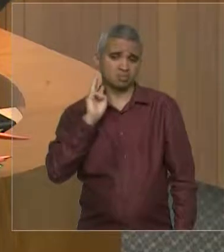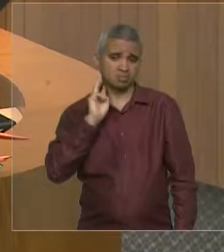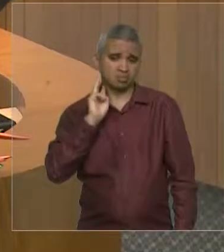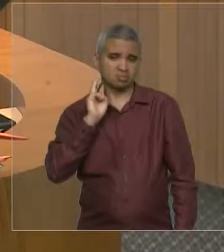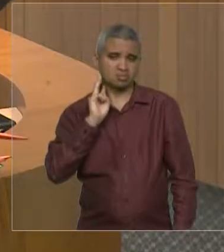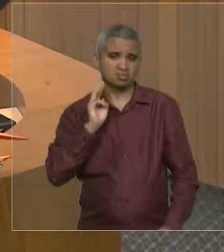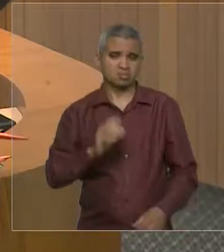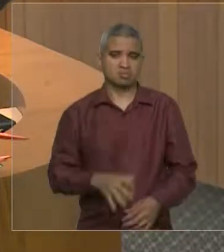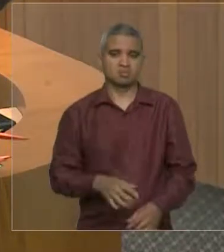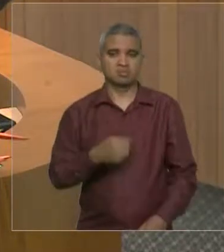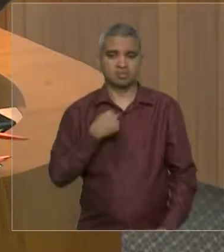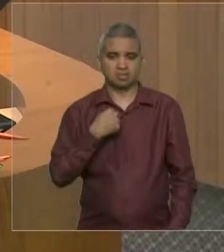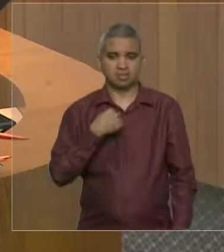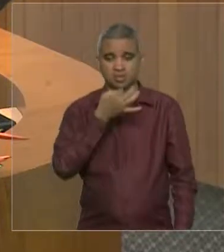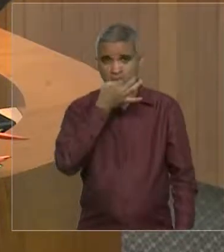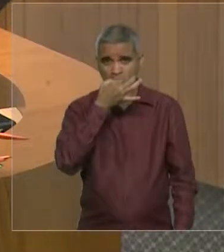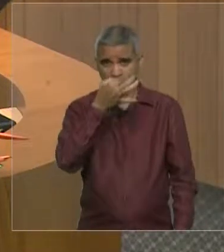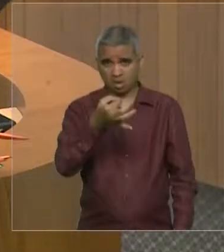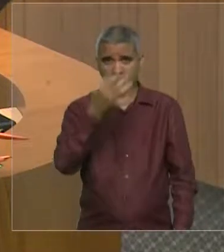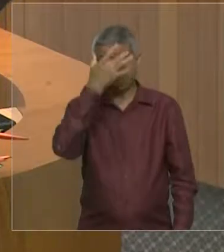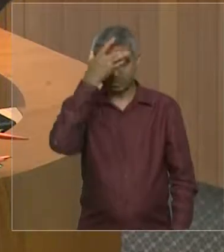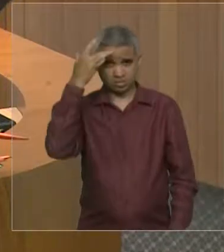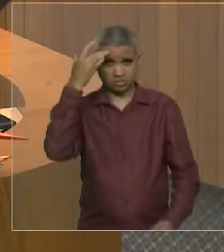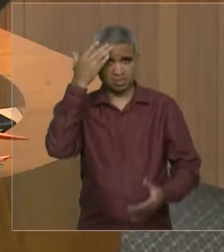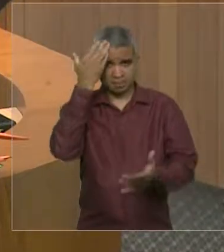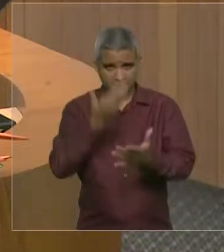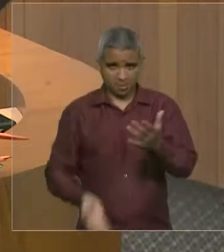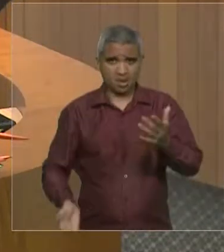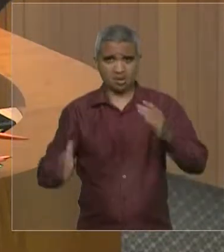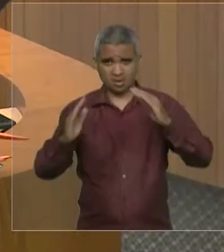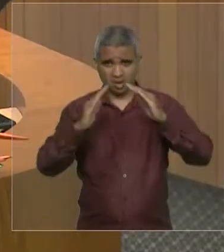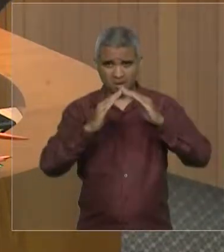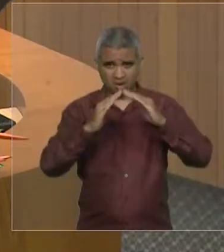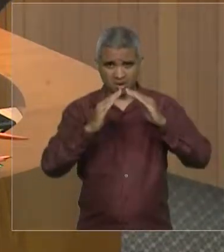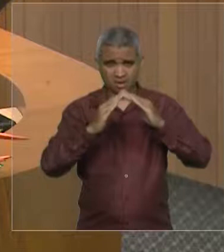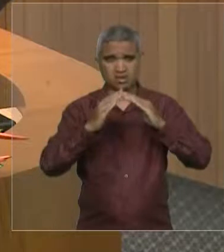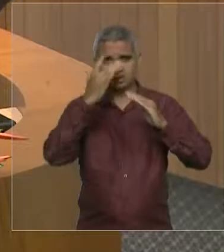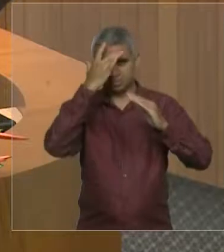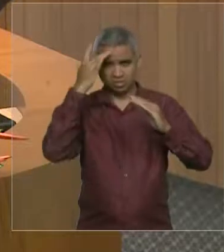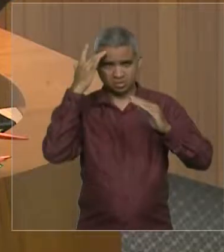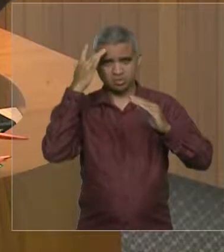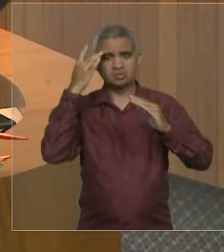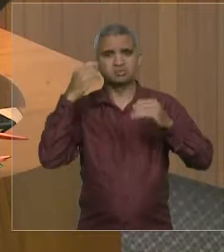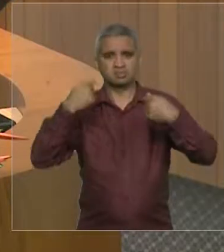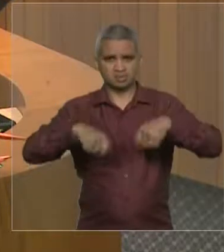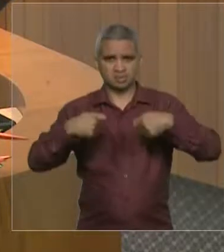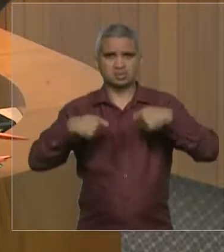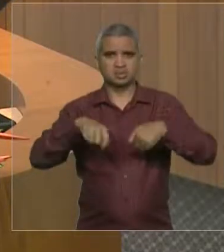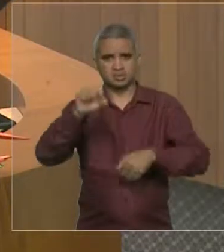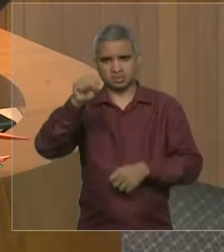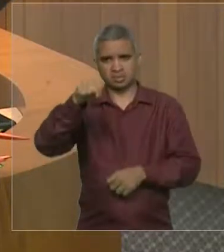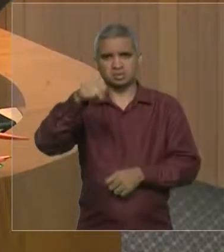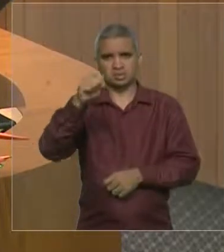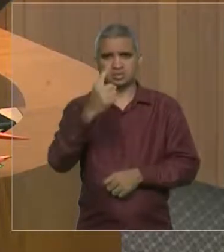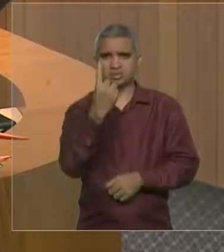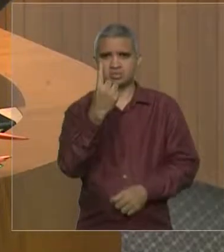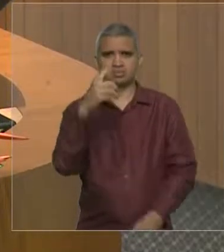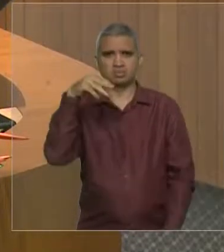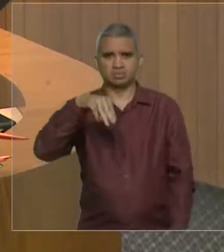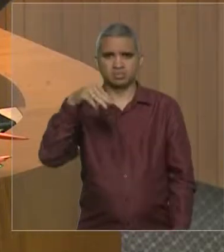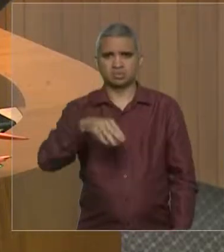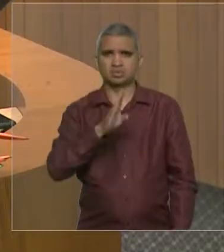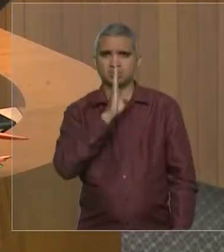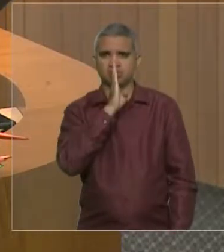acho que as pessoas, quando perdem suas moradias, elas merecem um minuto de silêncio, sim, mas eu discordo completamente da fala